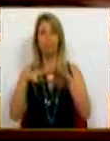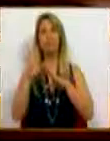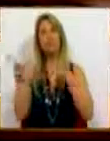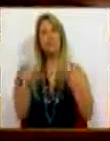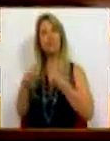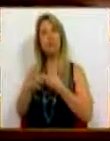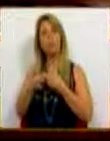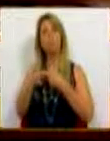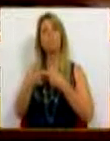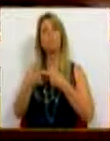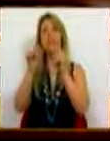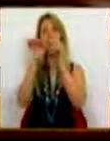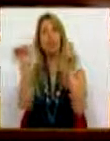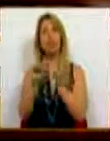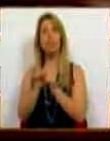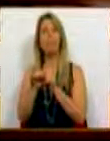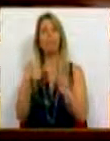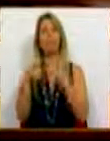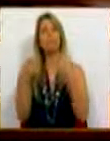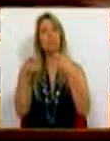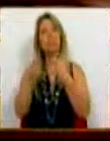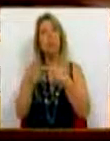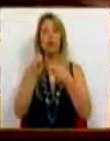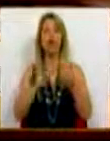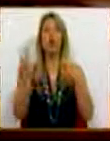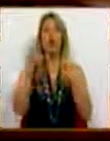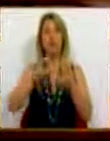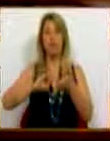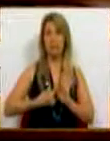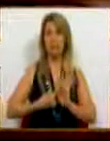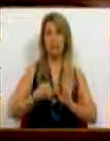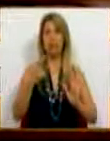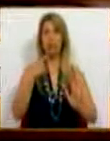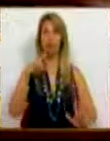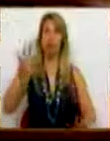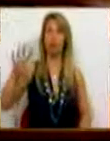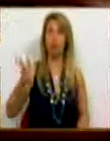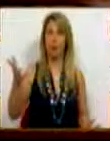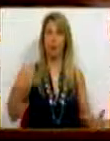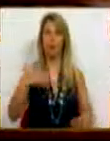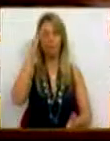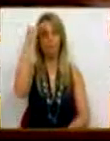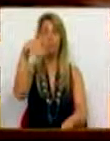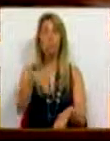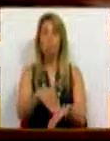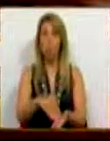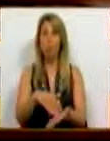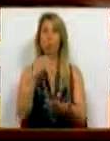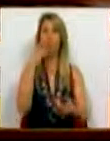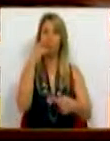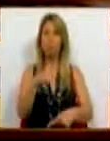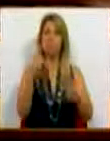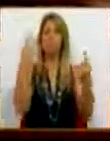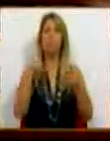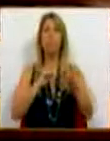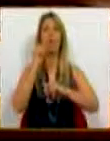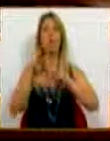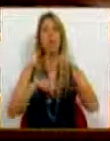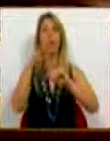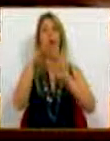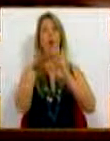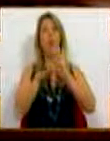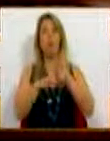novas necessidades de desenvolvimento do país. Concluo afirmando a modernidade de um programa de reformas que